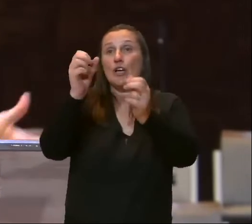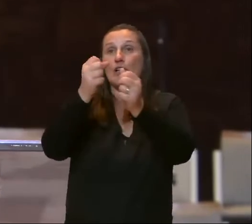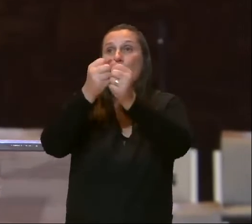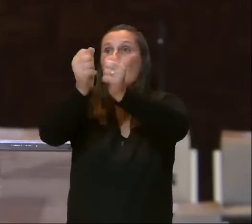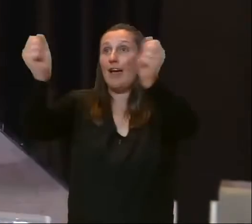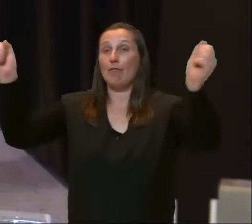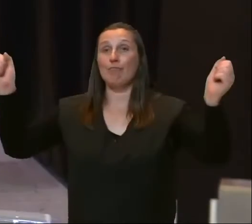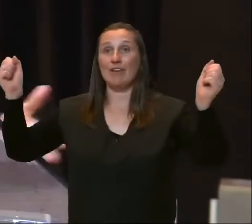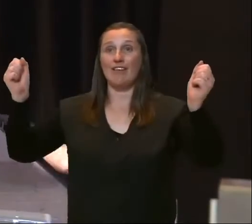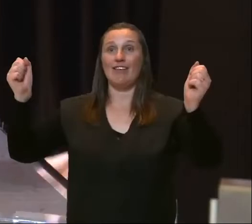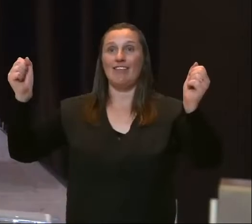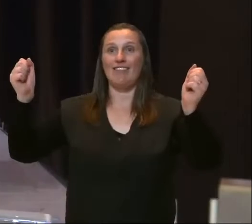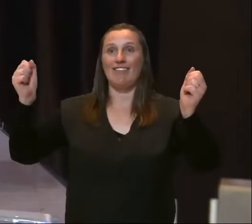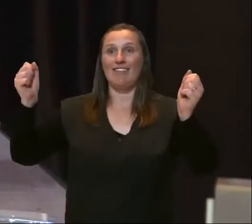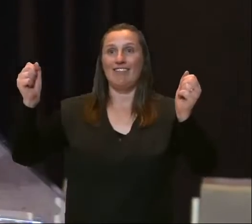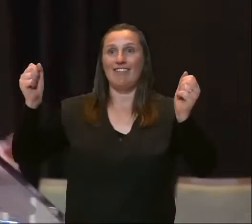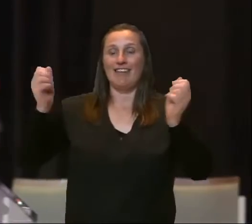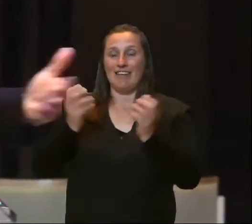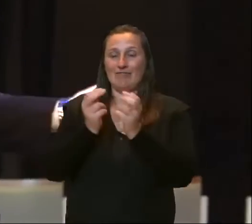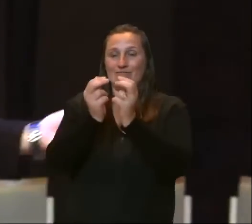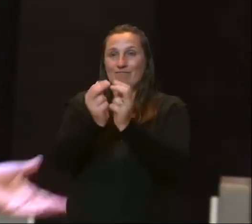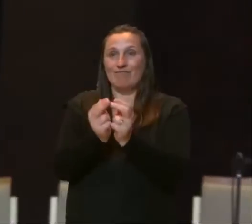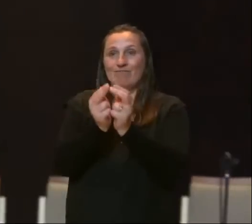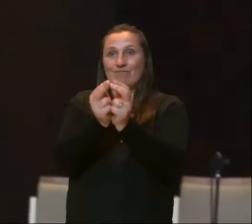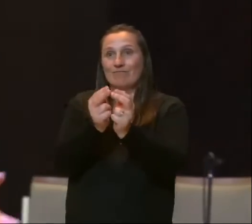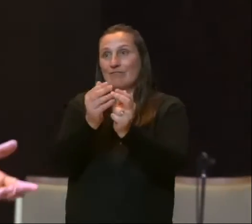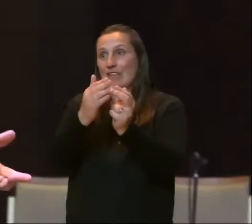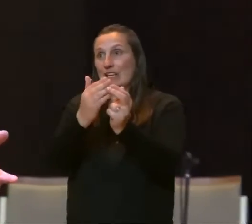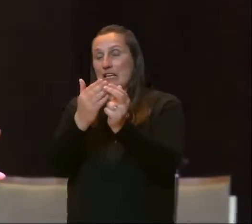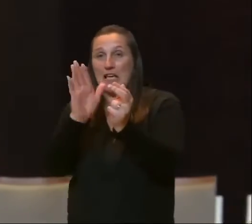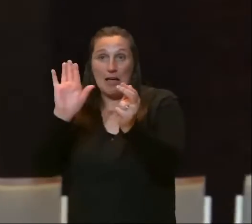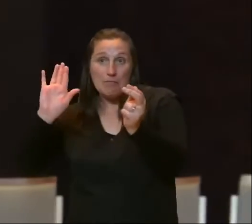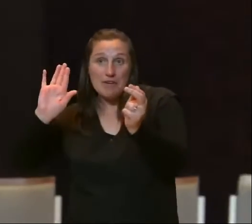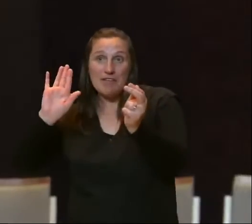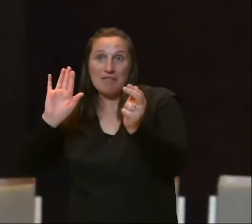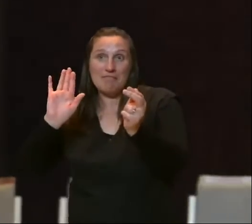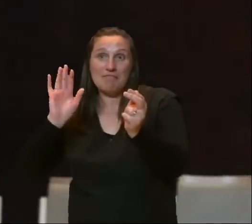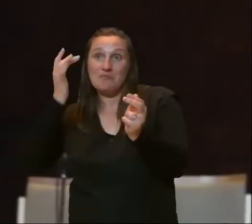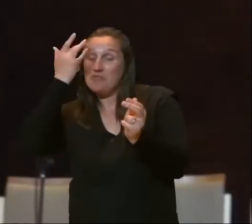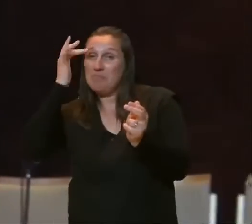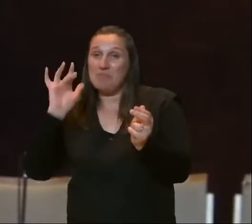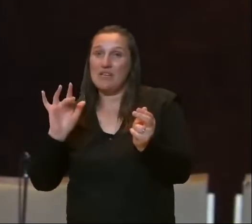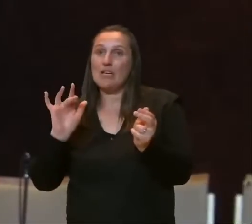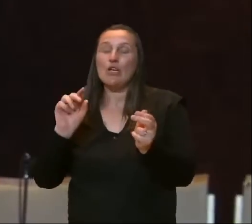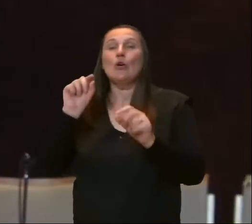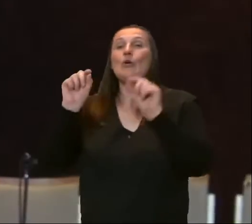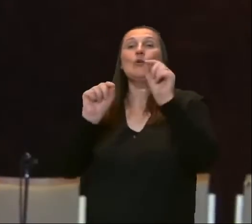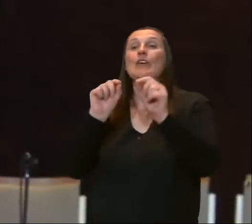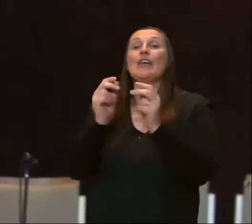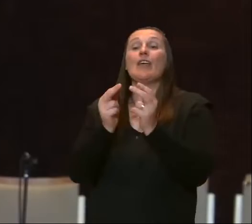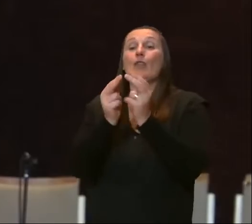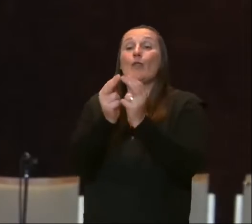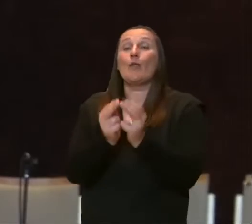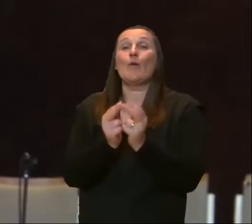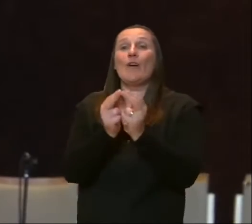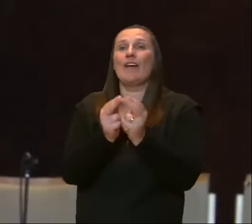ou não, se isso ia representar destruição para a sua família ou não. E aí o que ele faz?